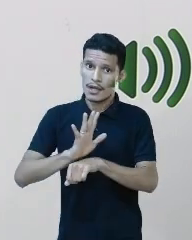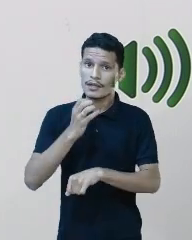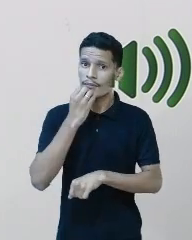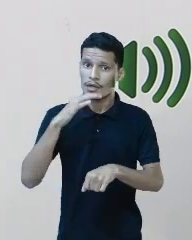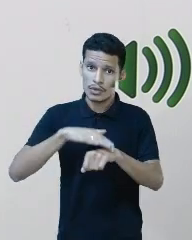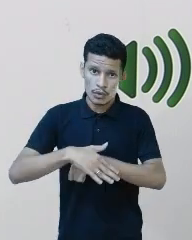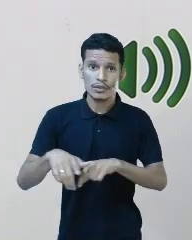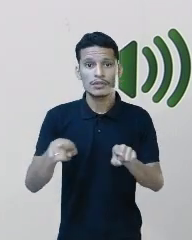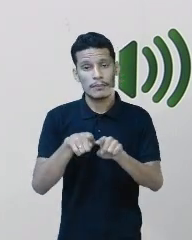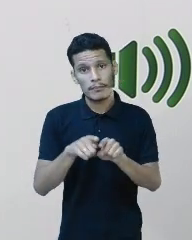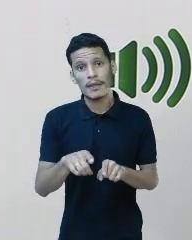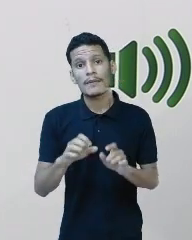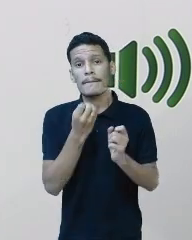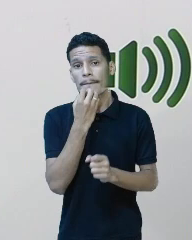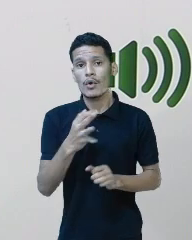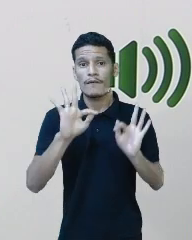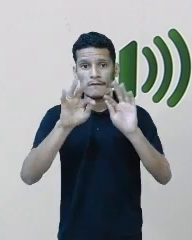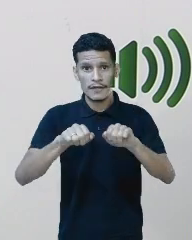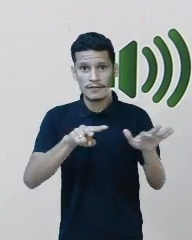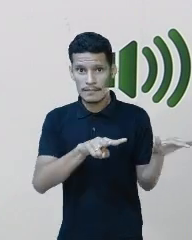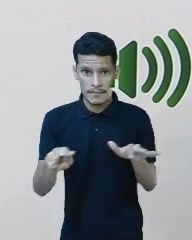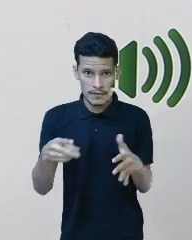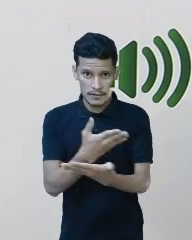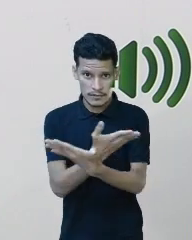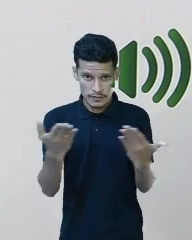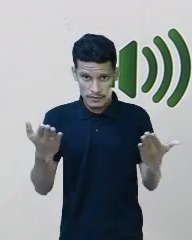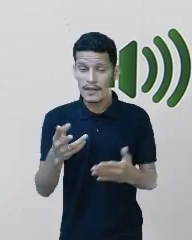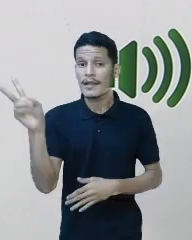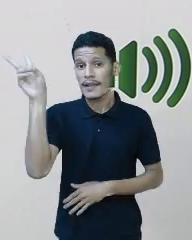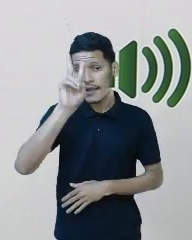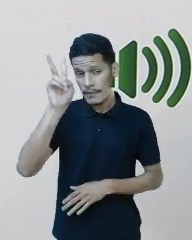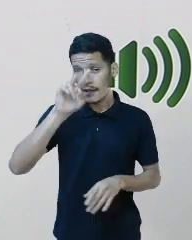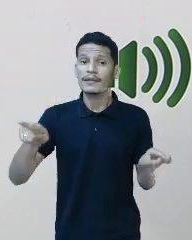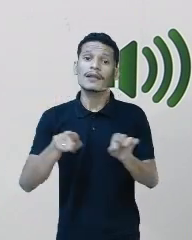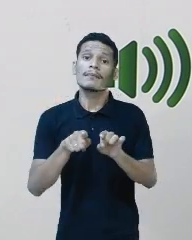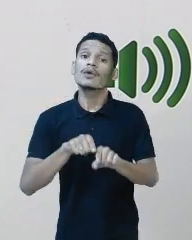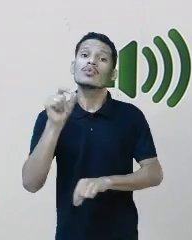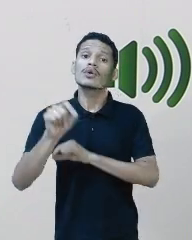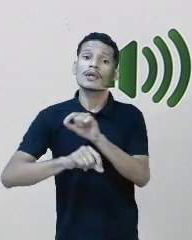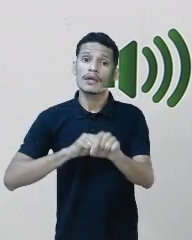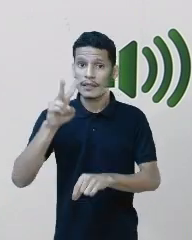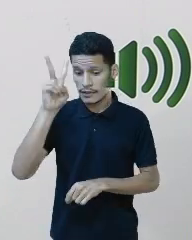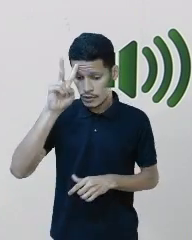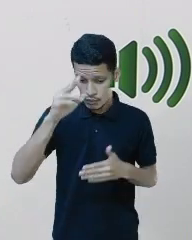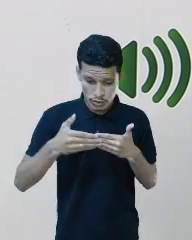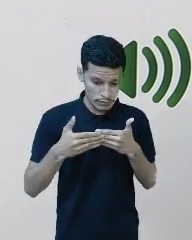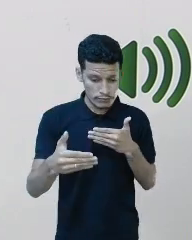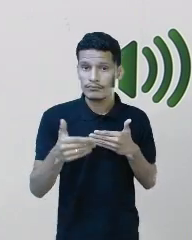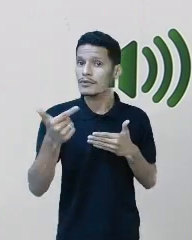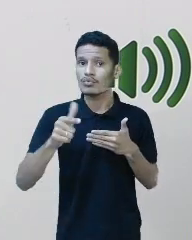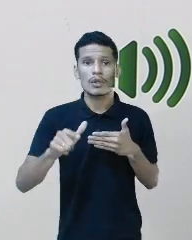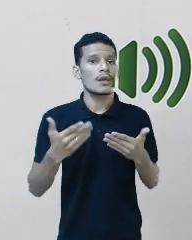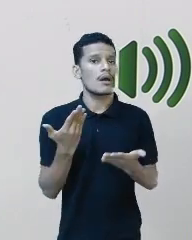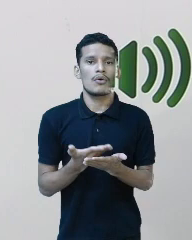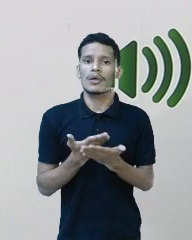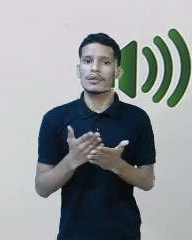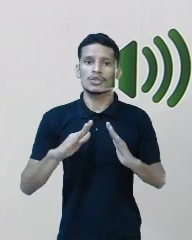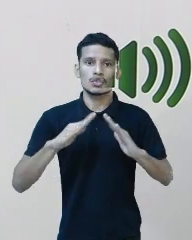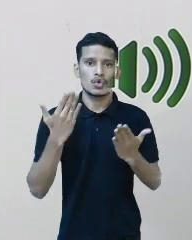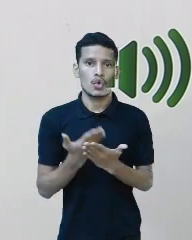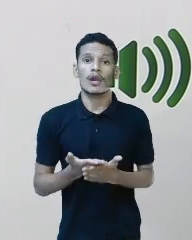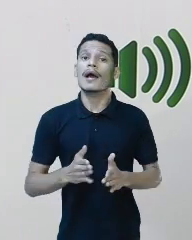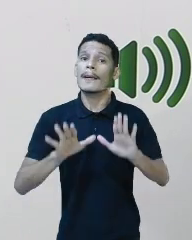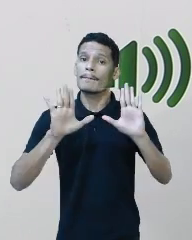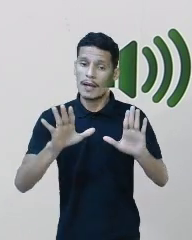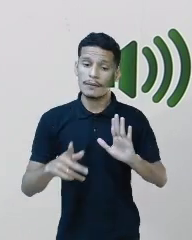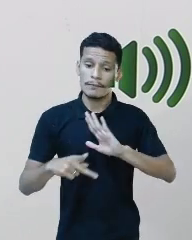um excelente final de semana para vocês, tá? Lembrando que segunda-feira não tem aula na sua escola, mas aqui para as